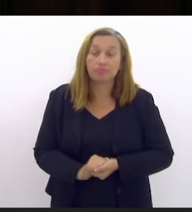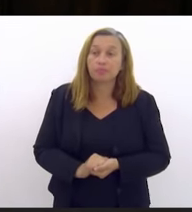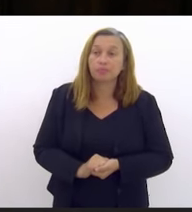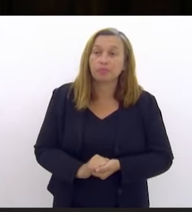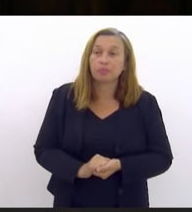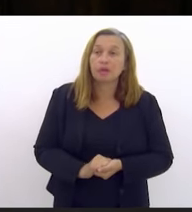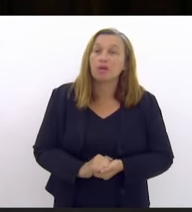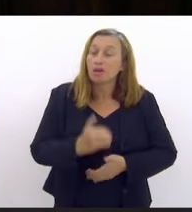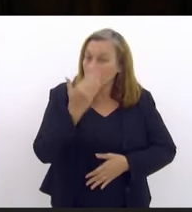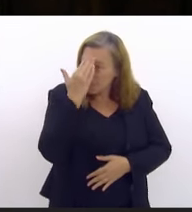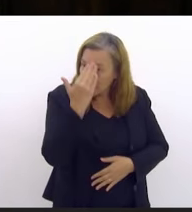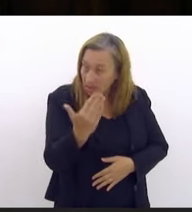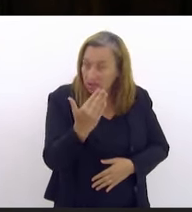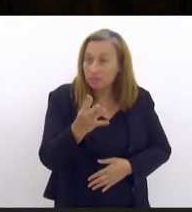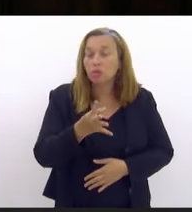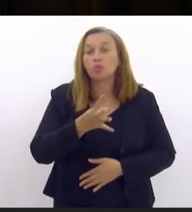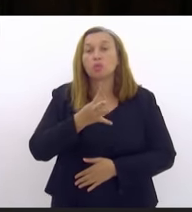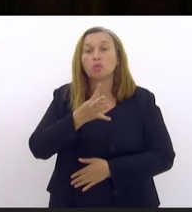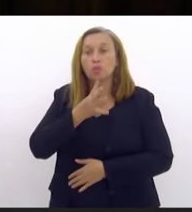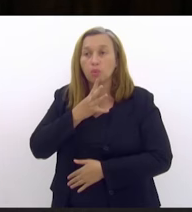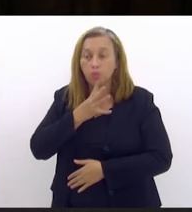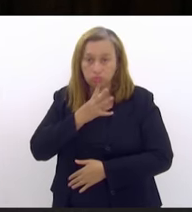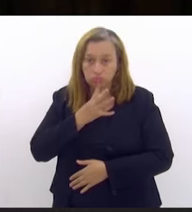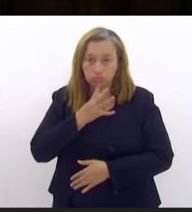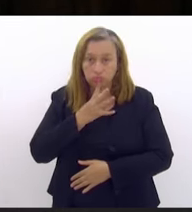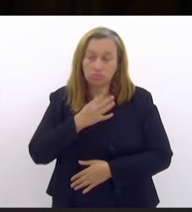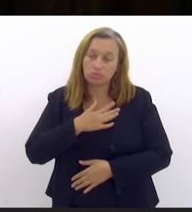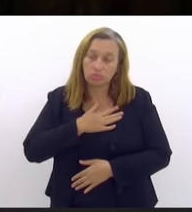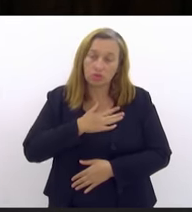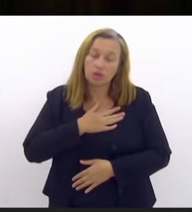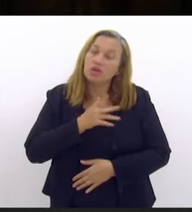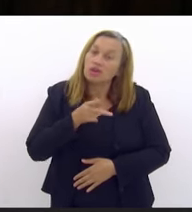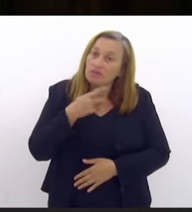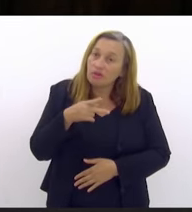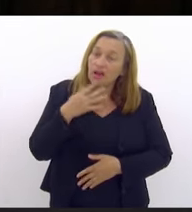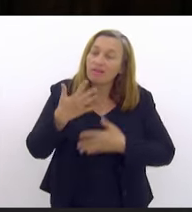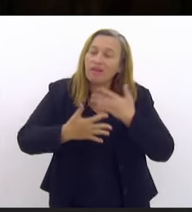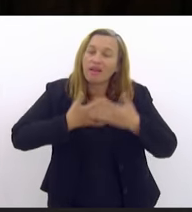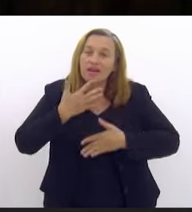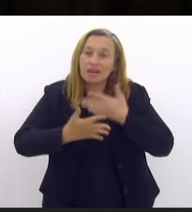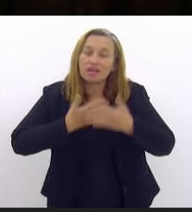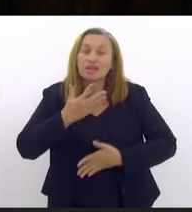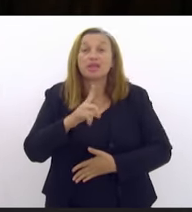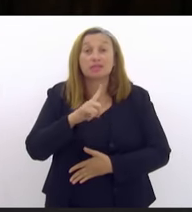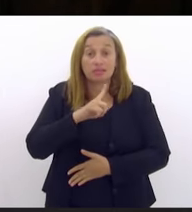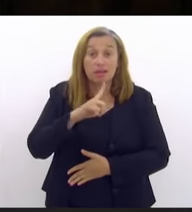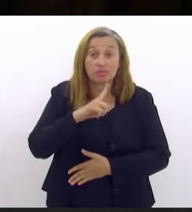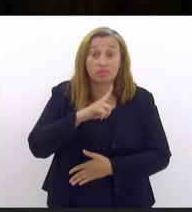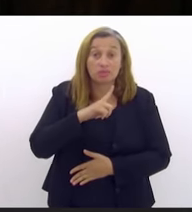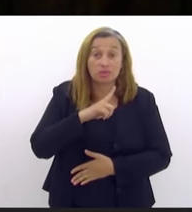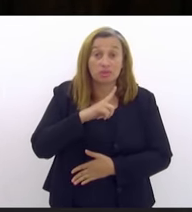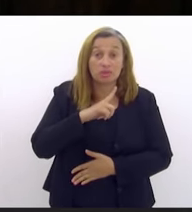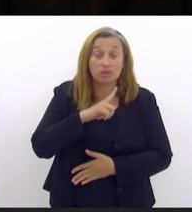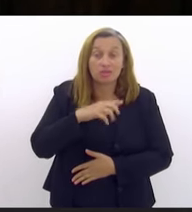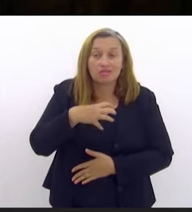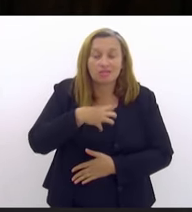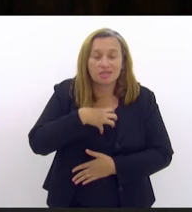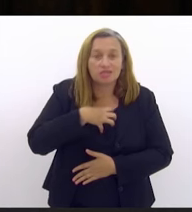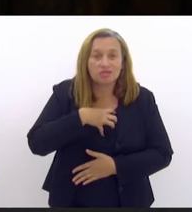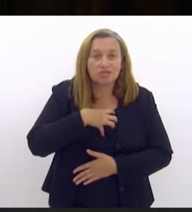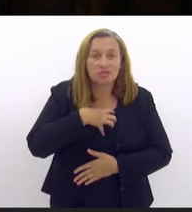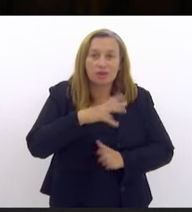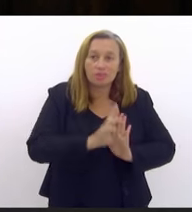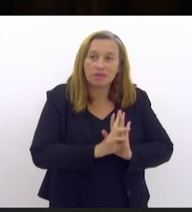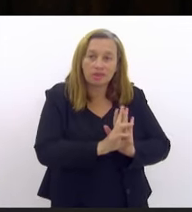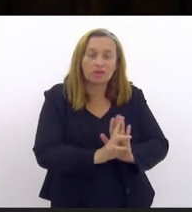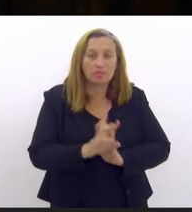minha gratidão e o meu reconhecimento e dizer da alegria que nós temos de sentir representado pelo